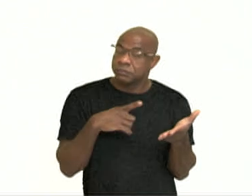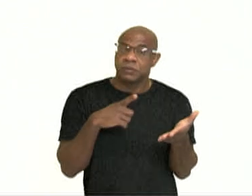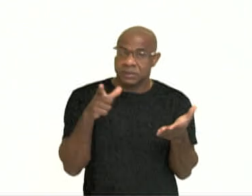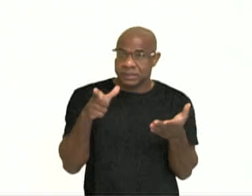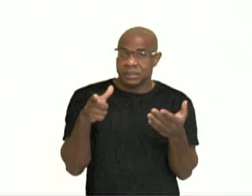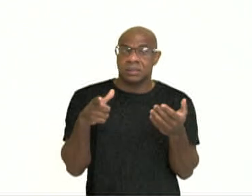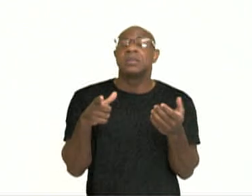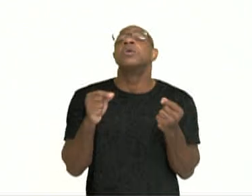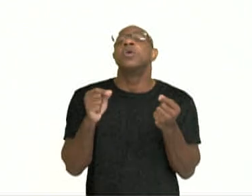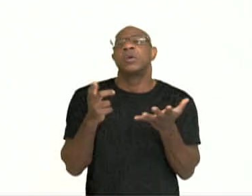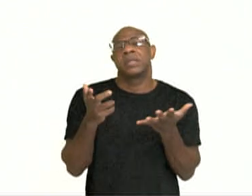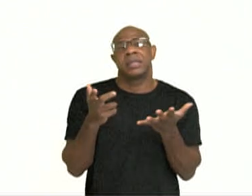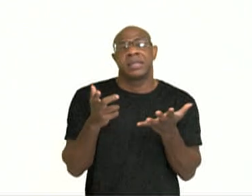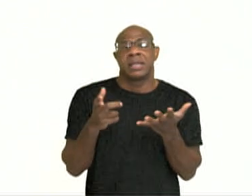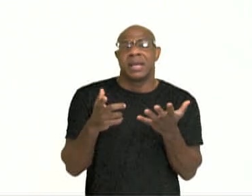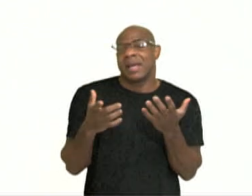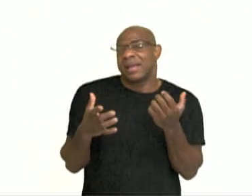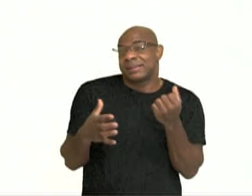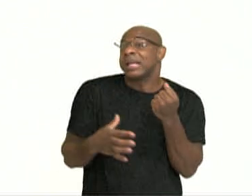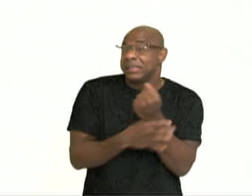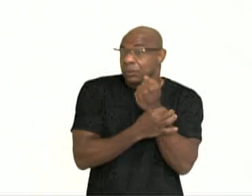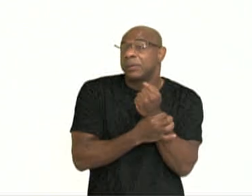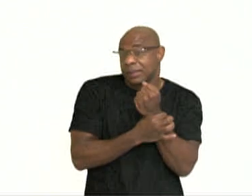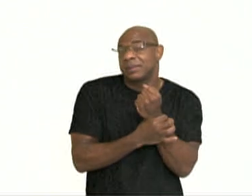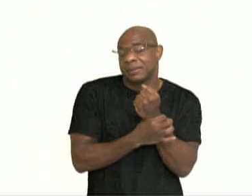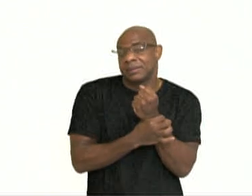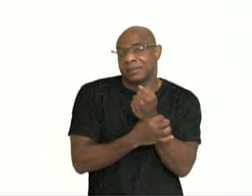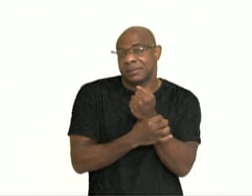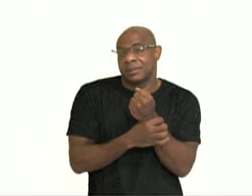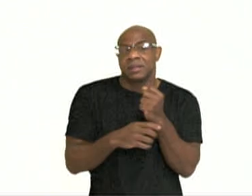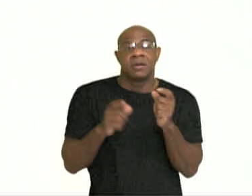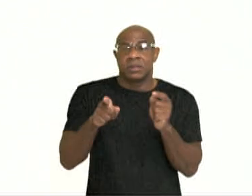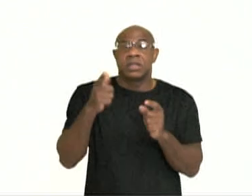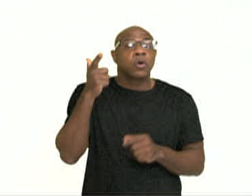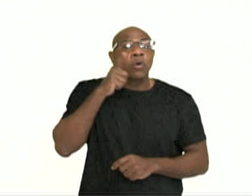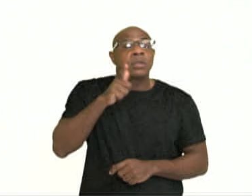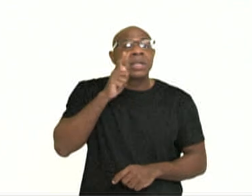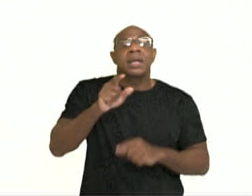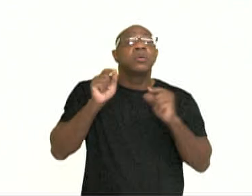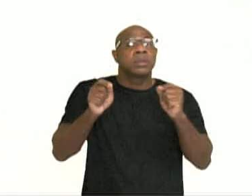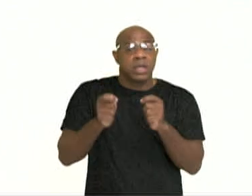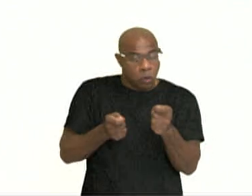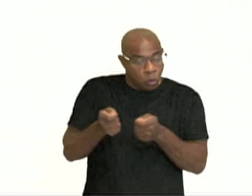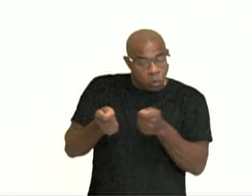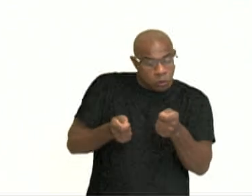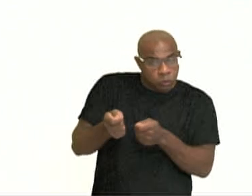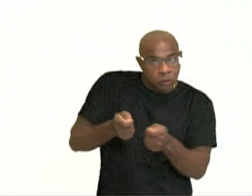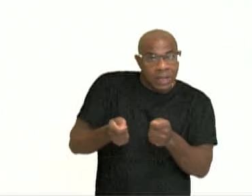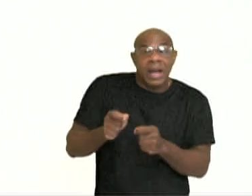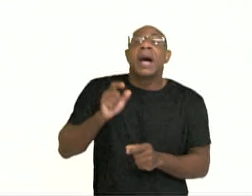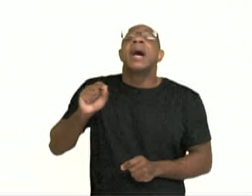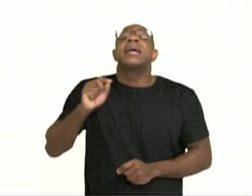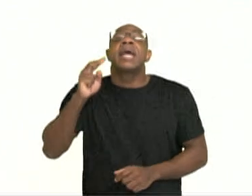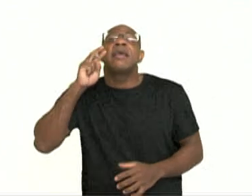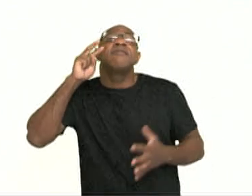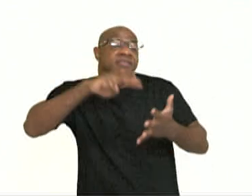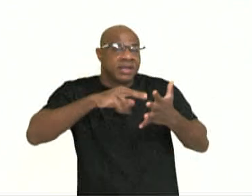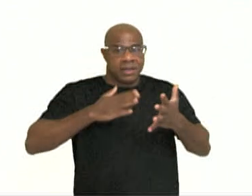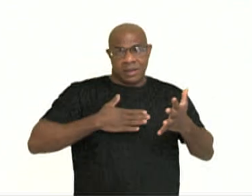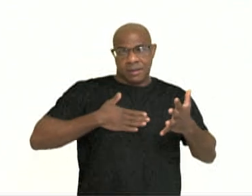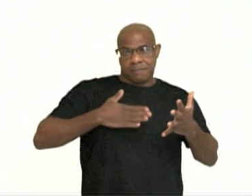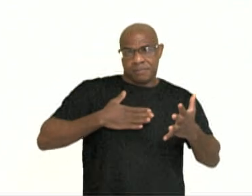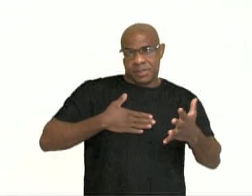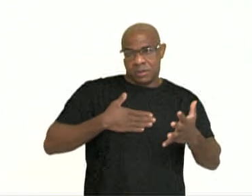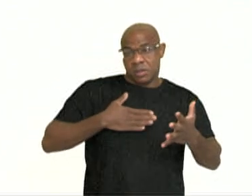por exemplo, no WhatsApp, em outros aplicativos, o quê? Você consegue, no item lá, segurança, configurar